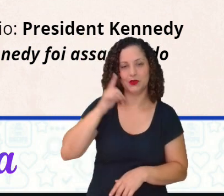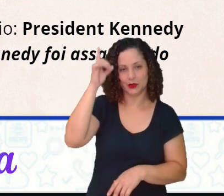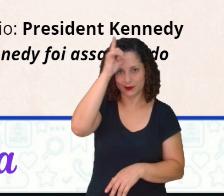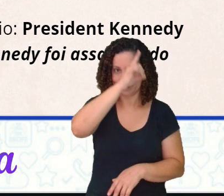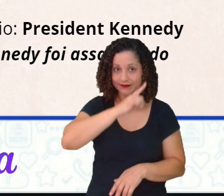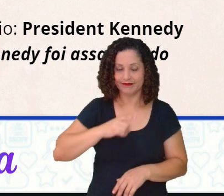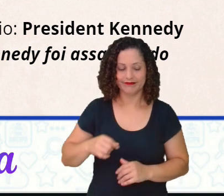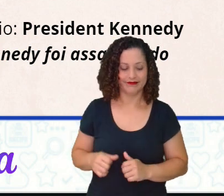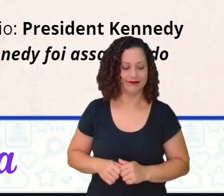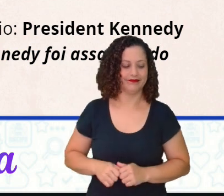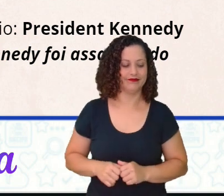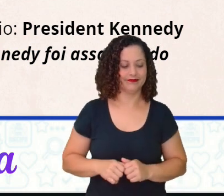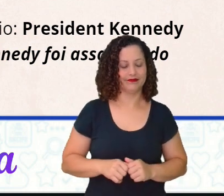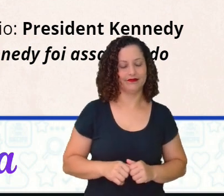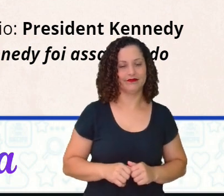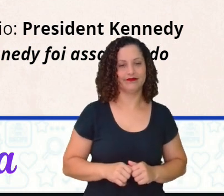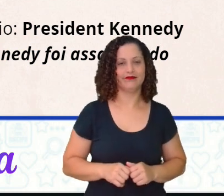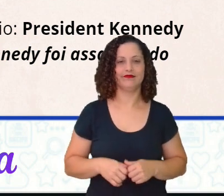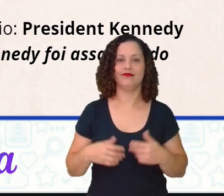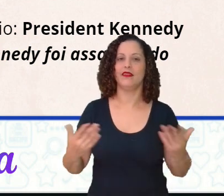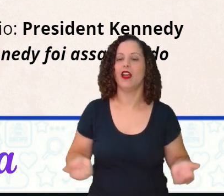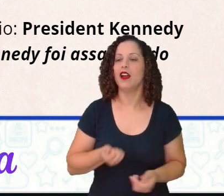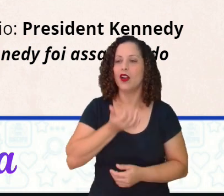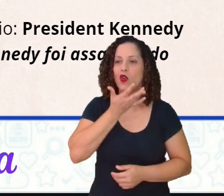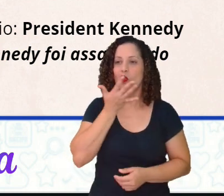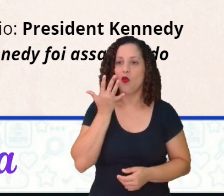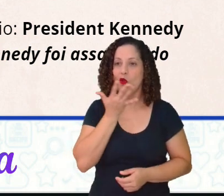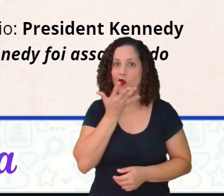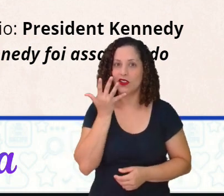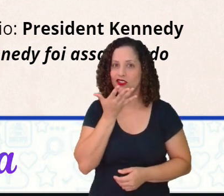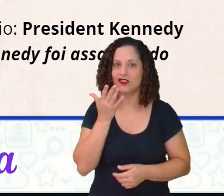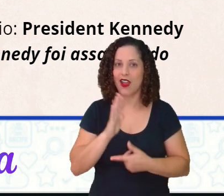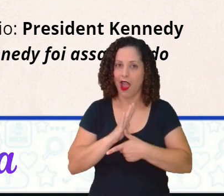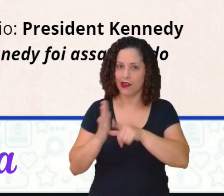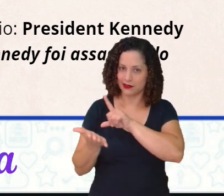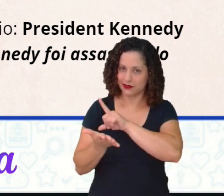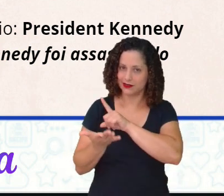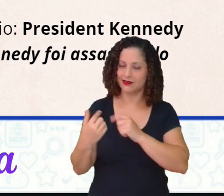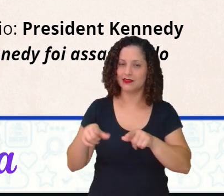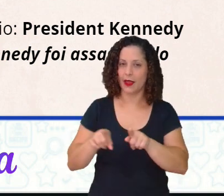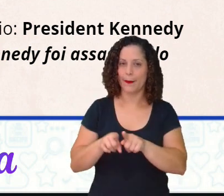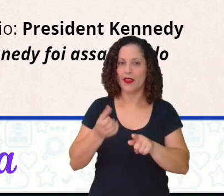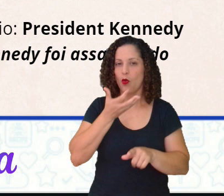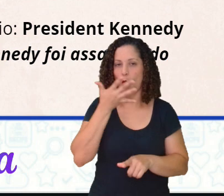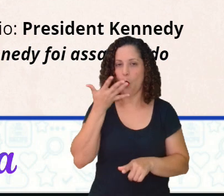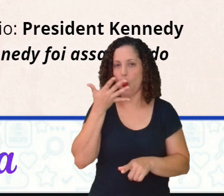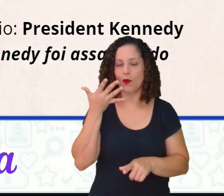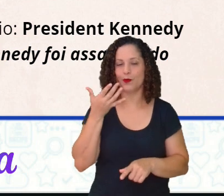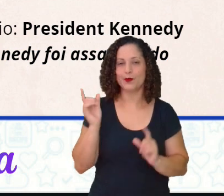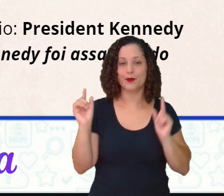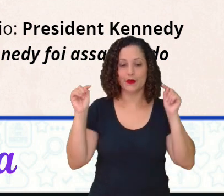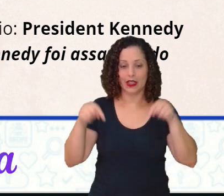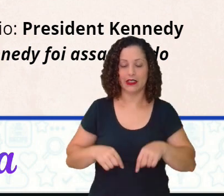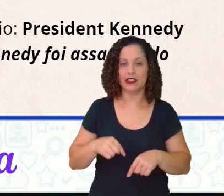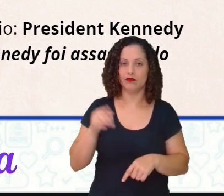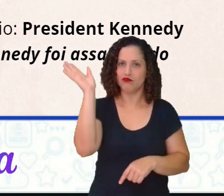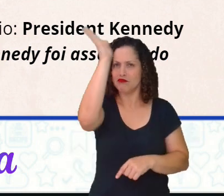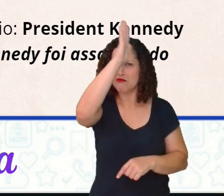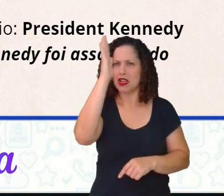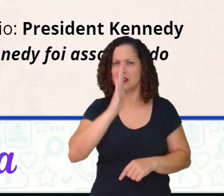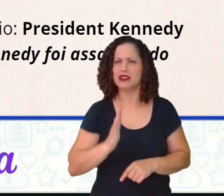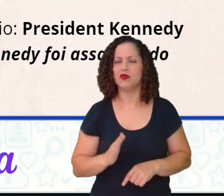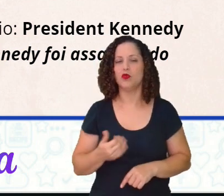Sunday, domingo. Cores, né, antes de cores. A gente, aqui no Brasil, a gente pode falar o